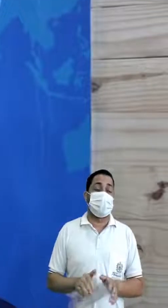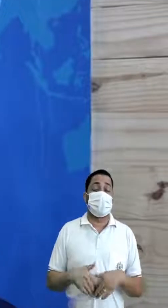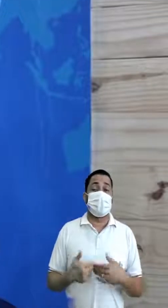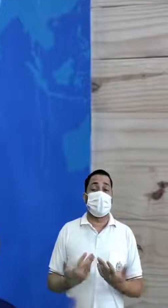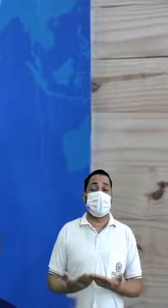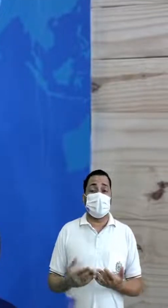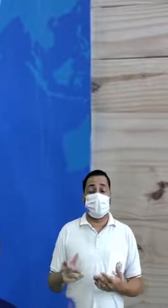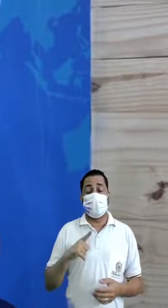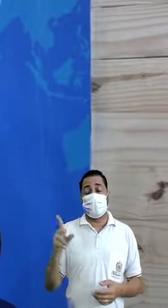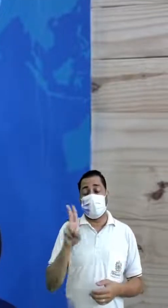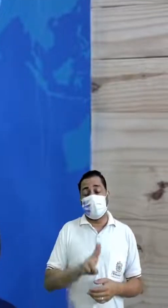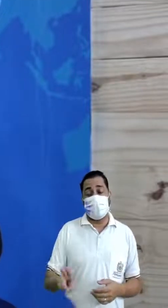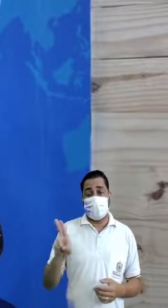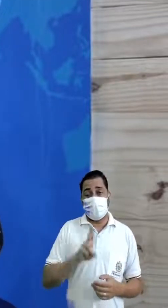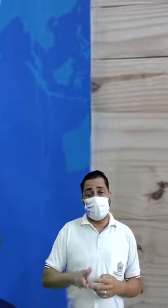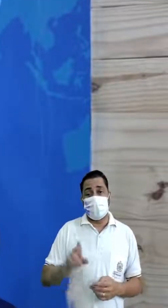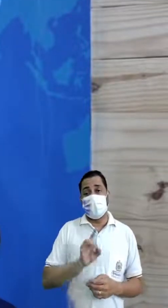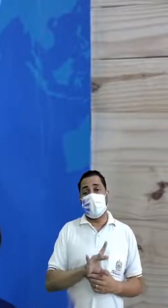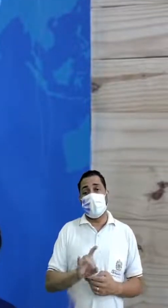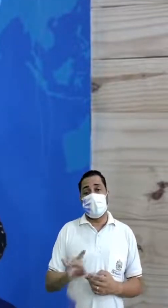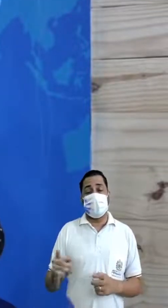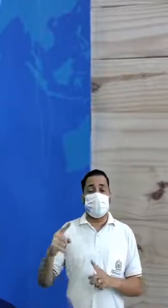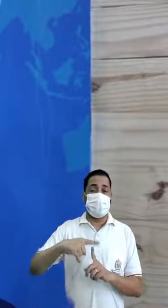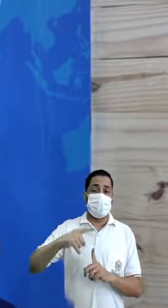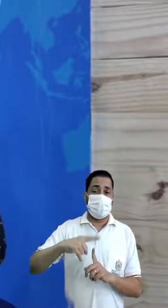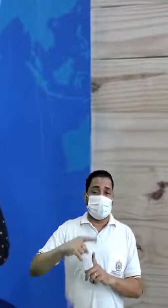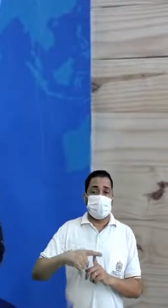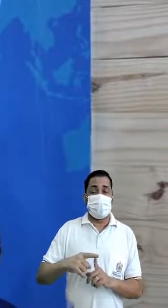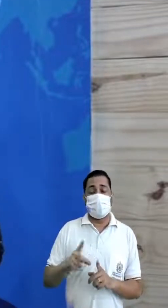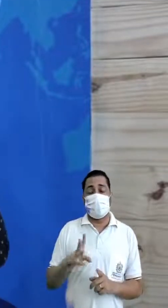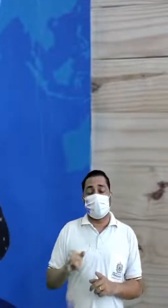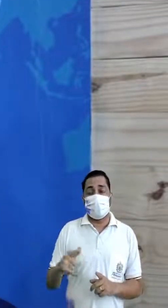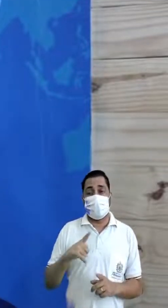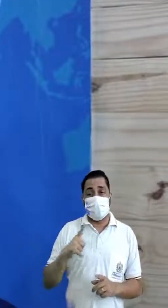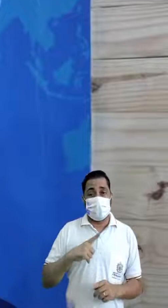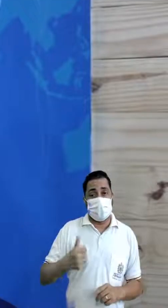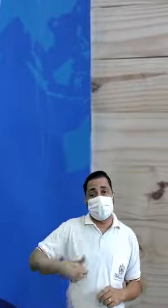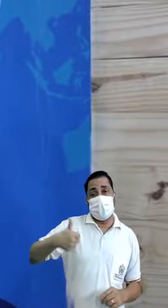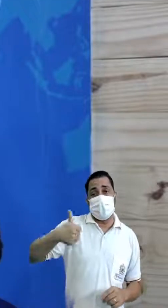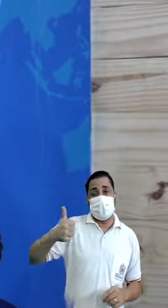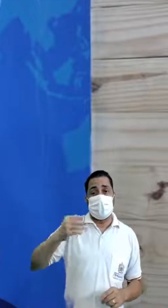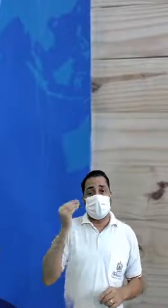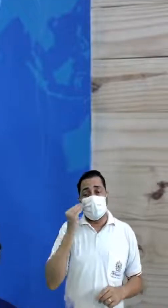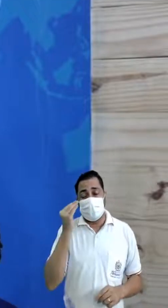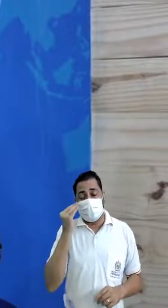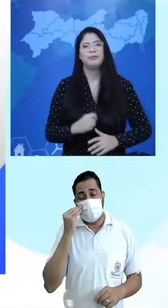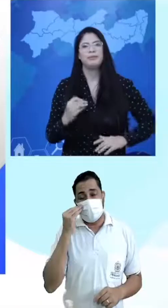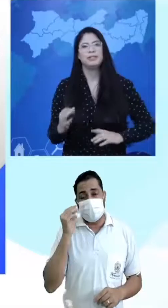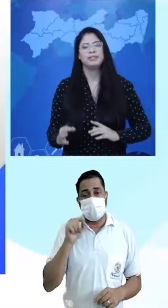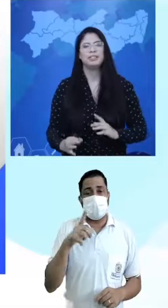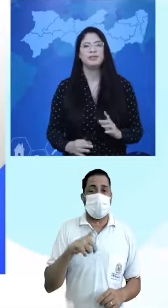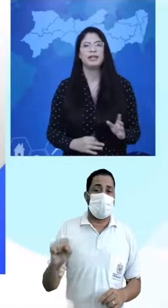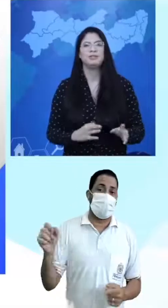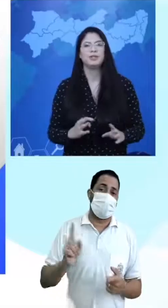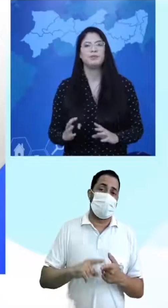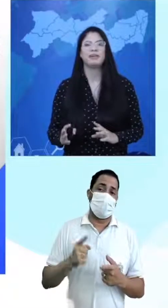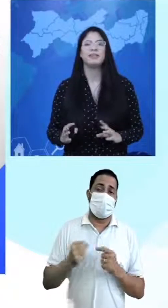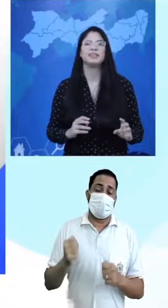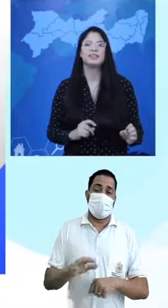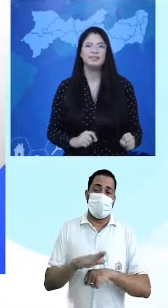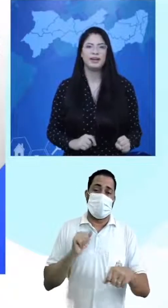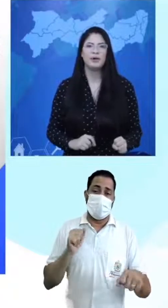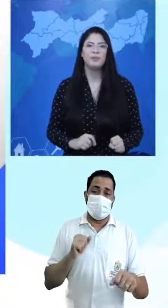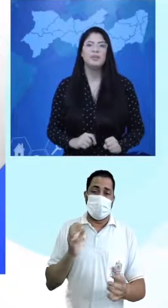quando utilizar cada um dos tipos? A gente tem a primeira, que é a perspectiva como ponto de fuga, que também pode ser chamada de